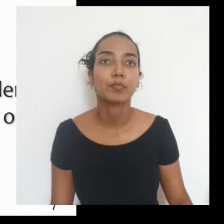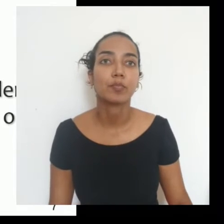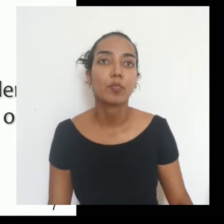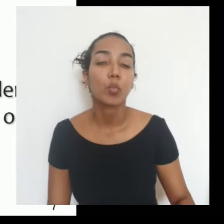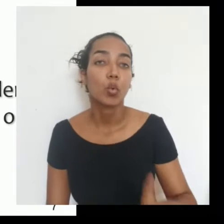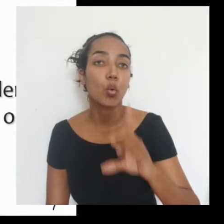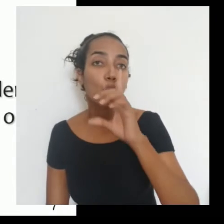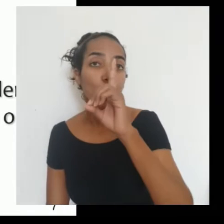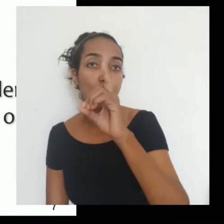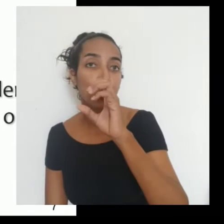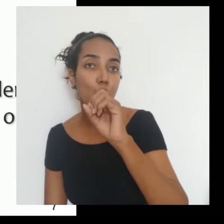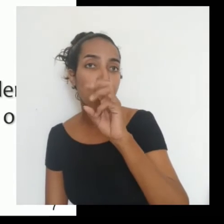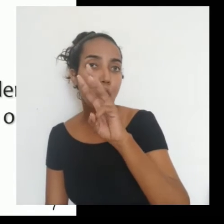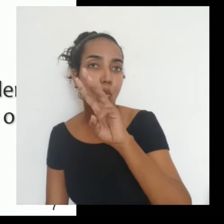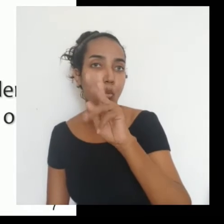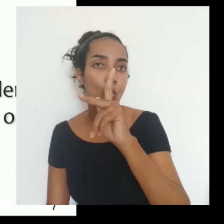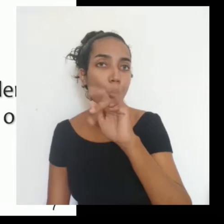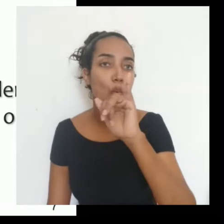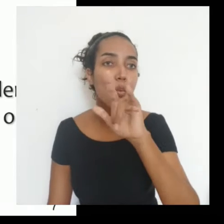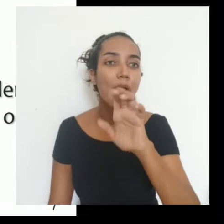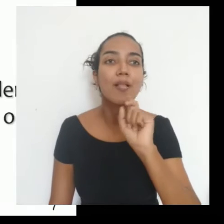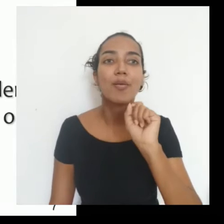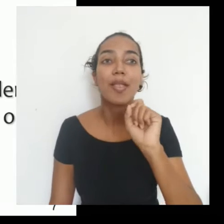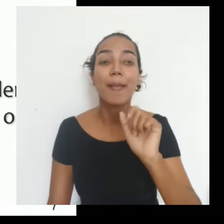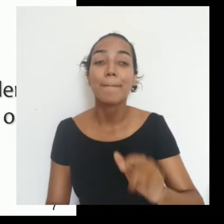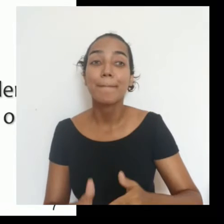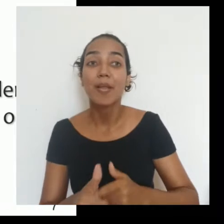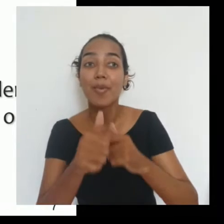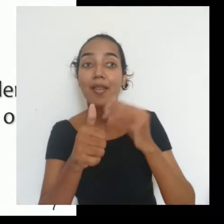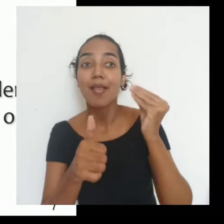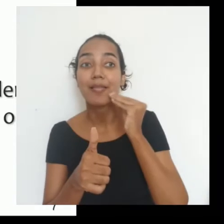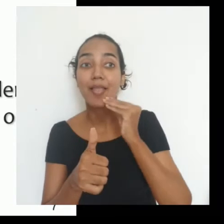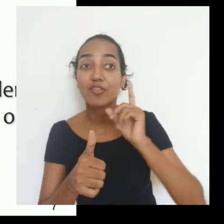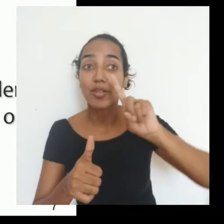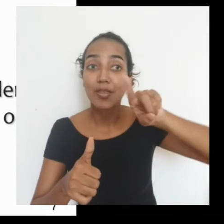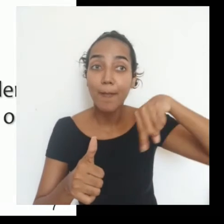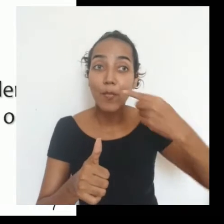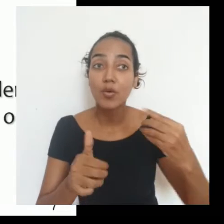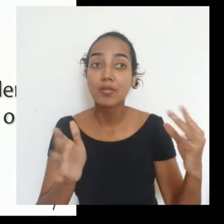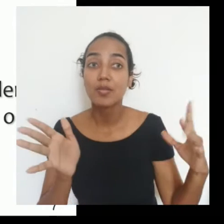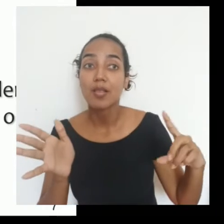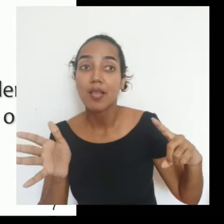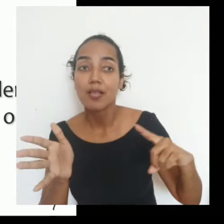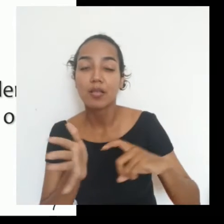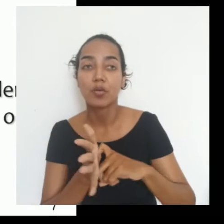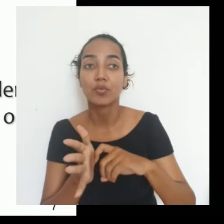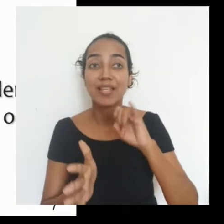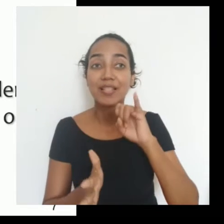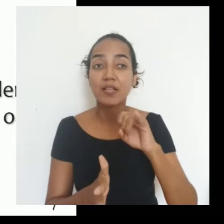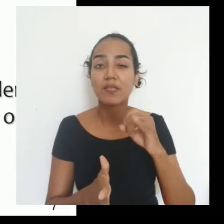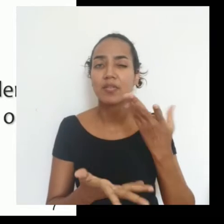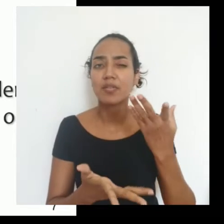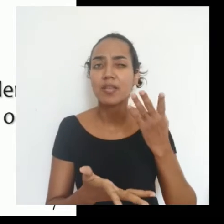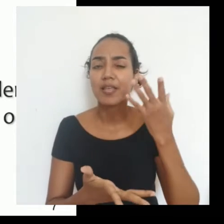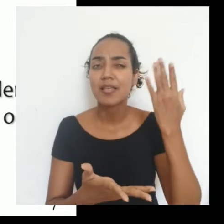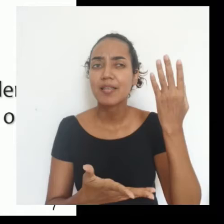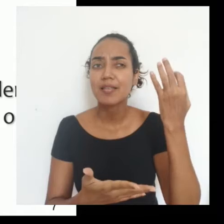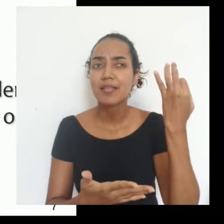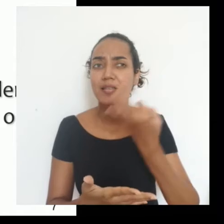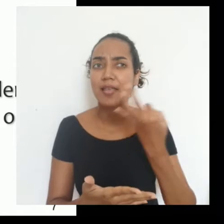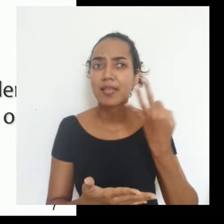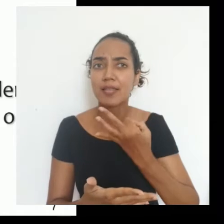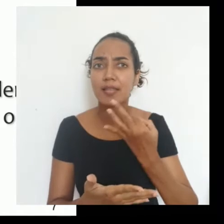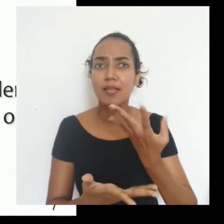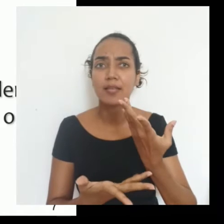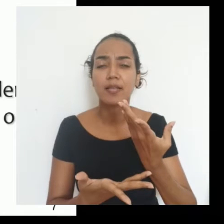primeiro testa para depois executar. Ou seja, se você tem certeza que o corpo precisa ser executado pelo menos uma vez, você usa um do